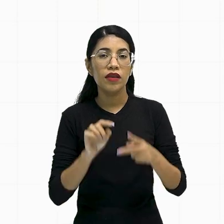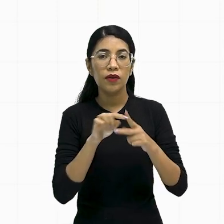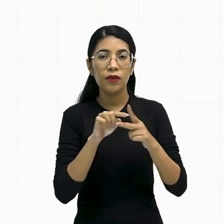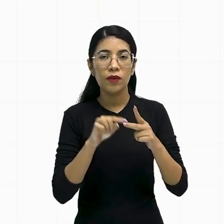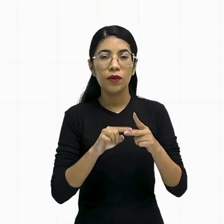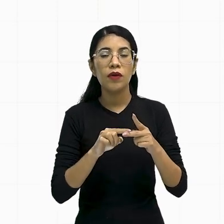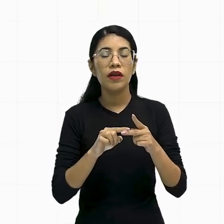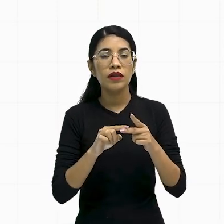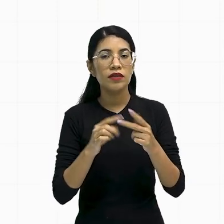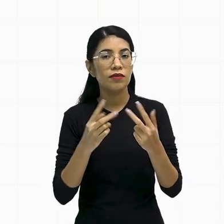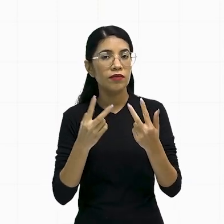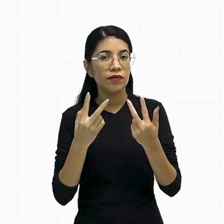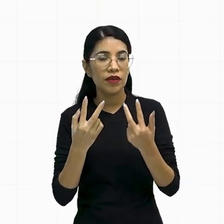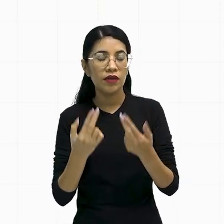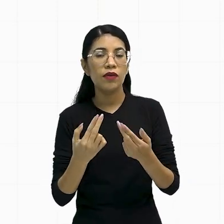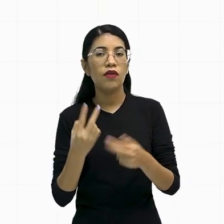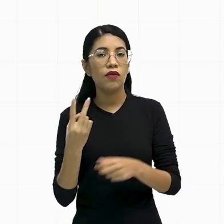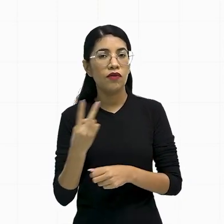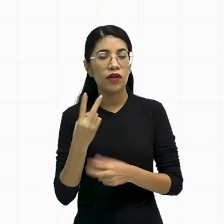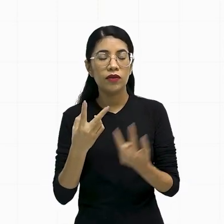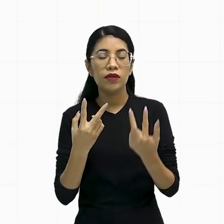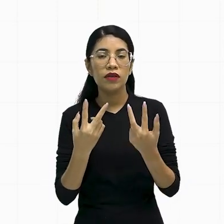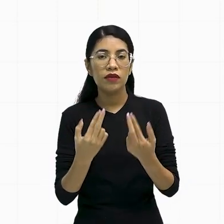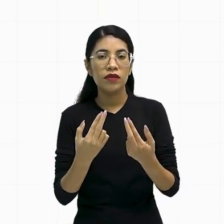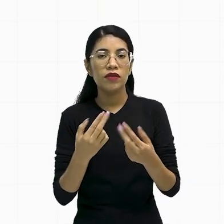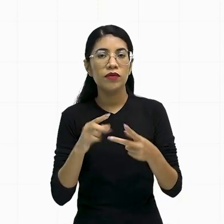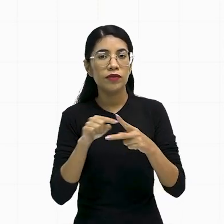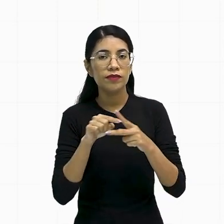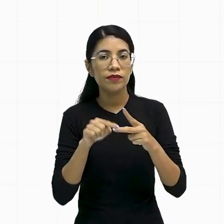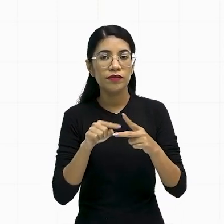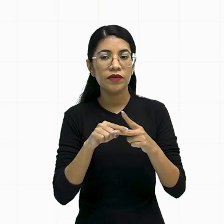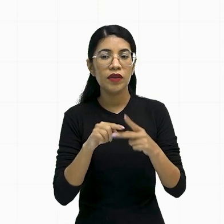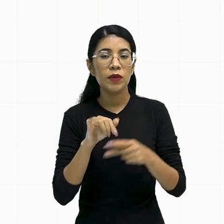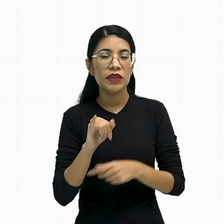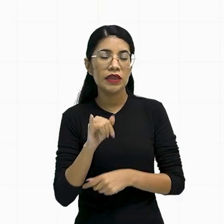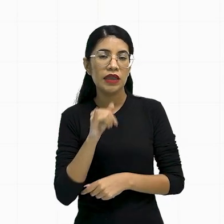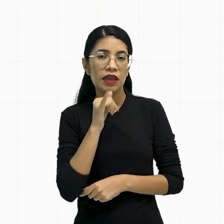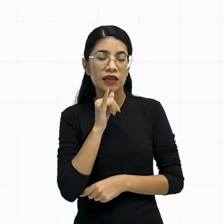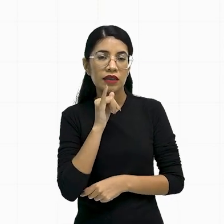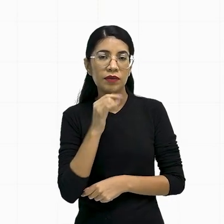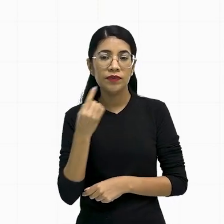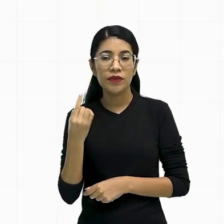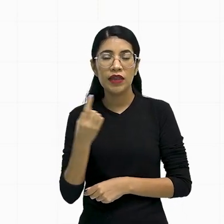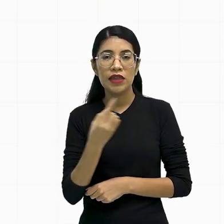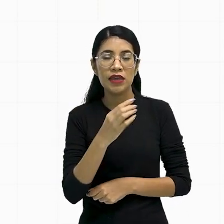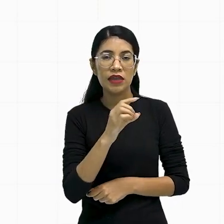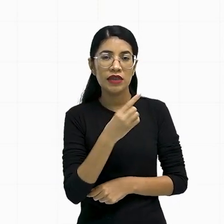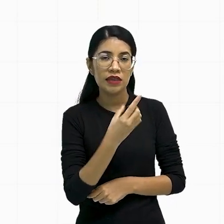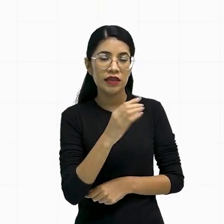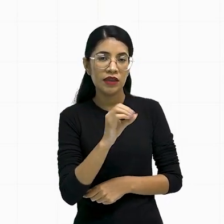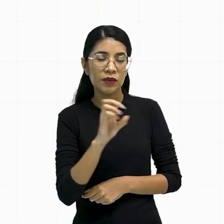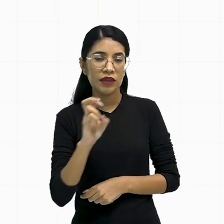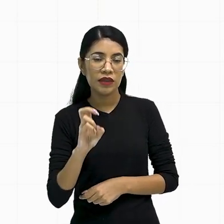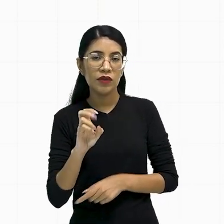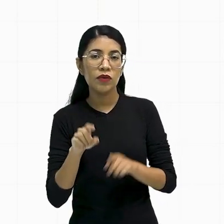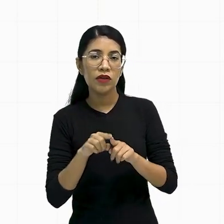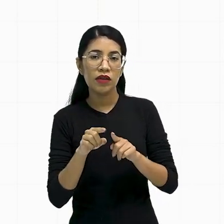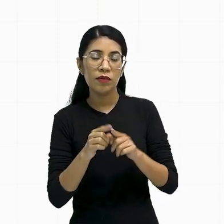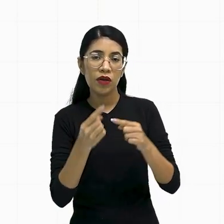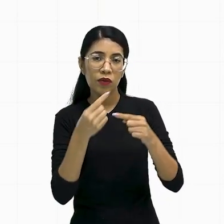são iguais, tá? Então, se esse carinha aqui vale 105, significa que esse outro